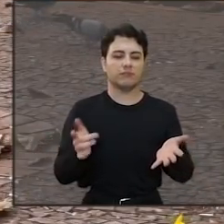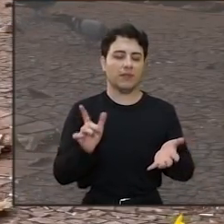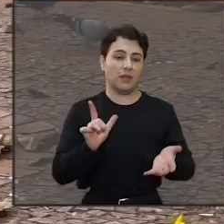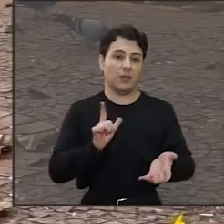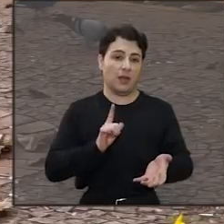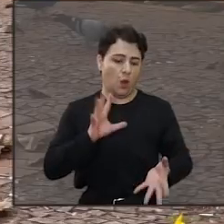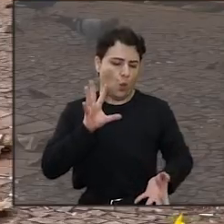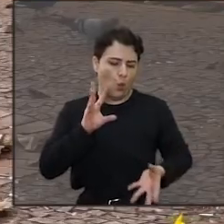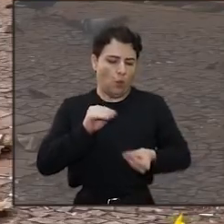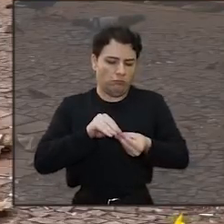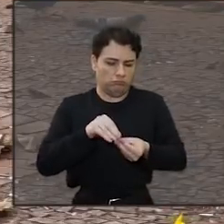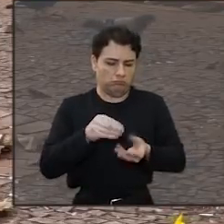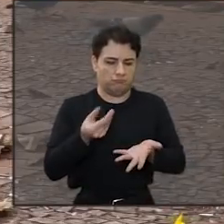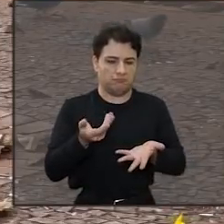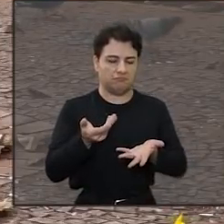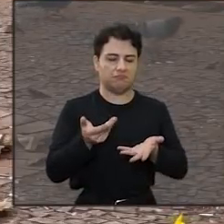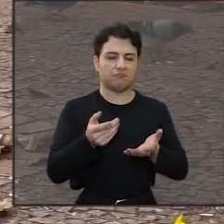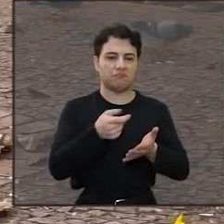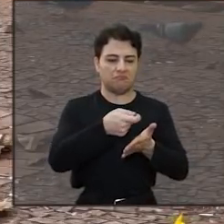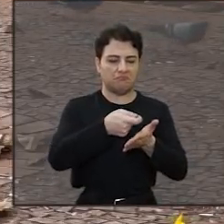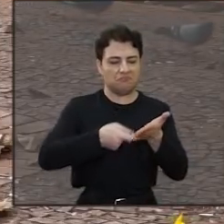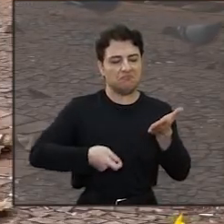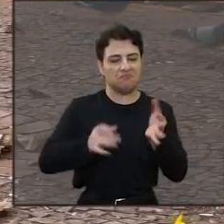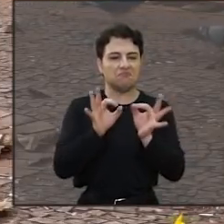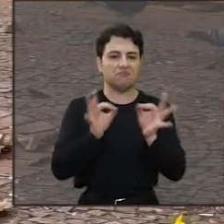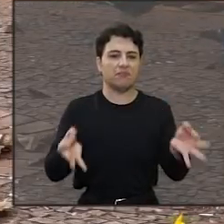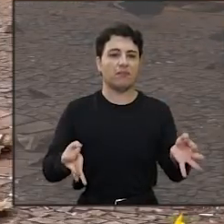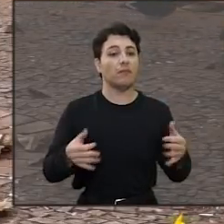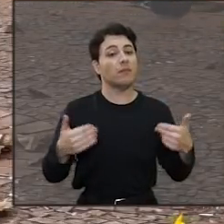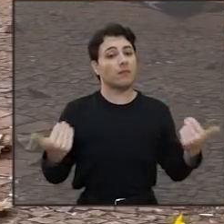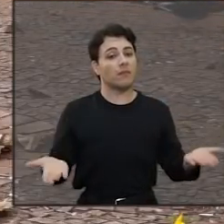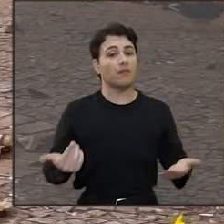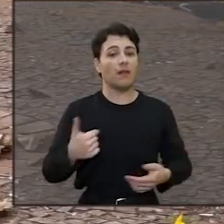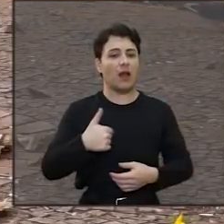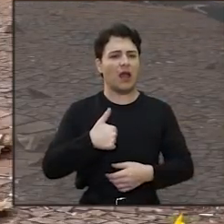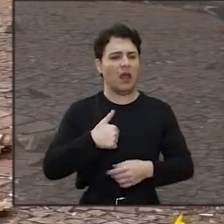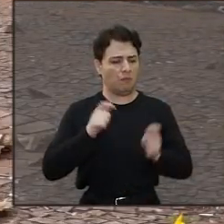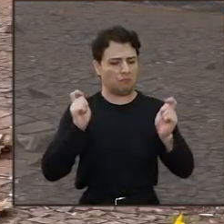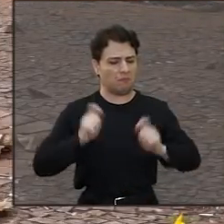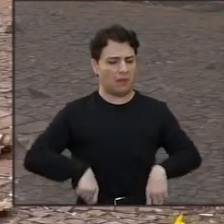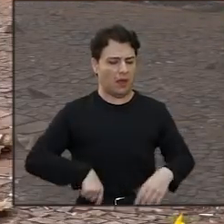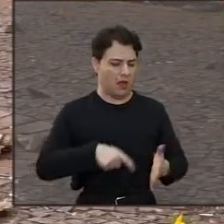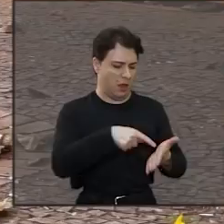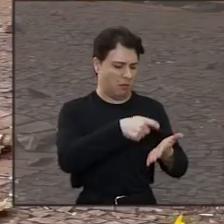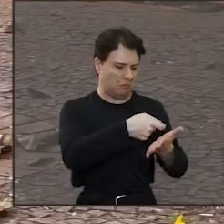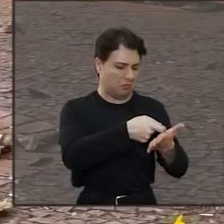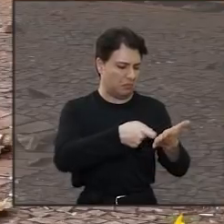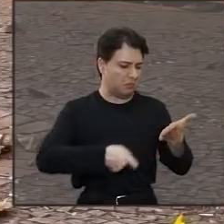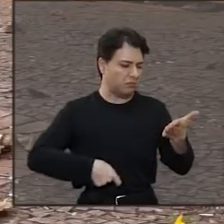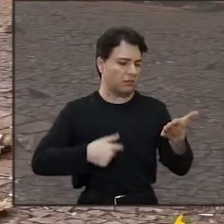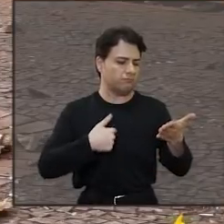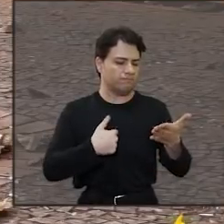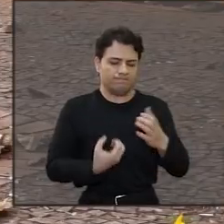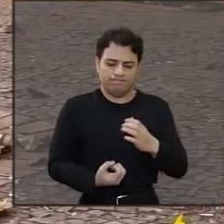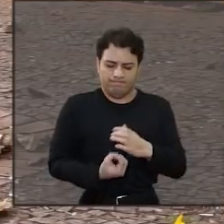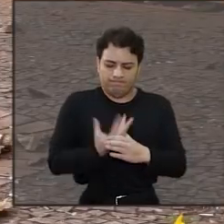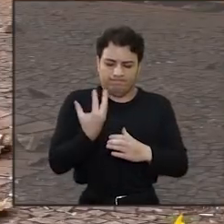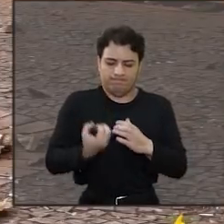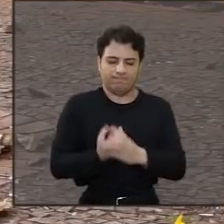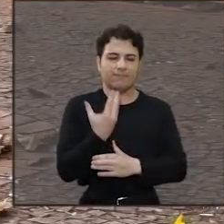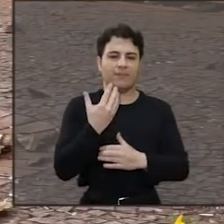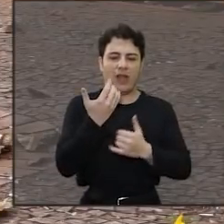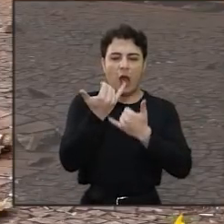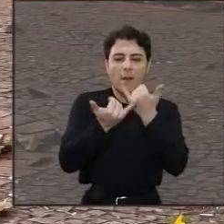mais minimalista, uma coisa um pouco mais enxuta, né? Uma coisa mais simples. E aí eu vi que eu era